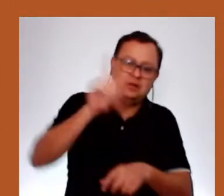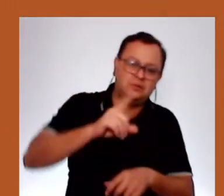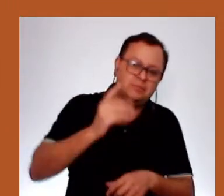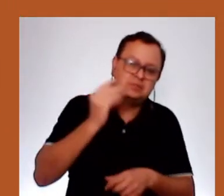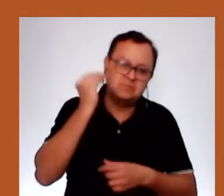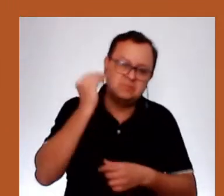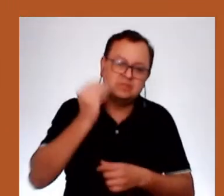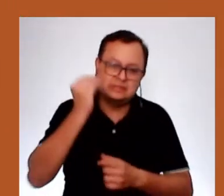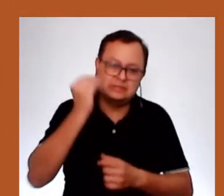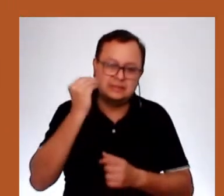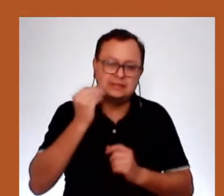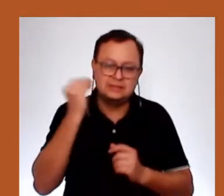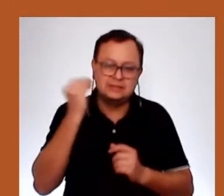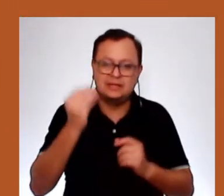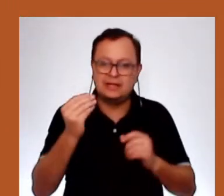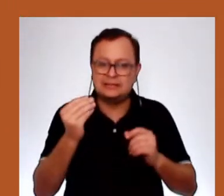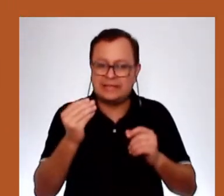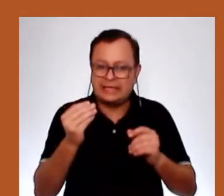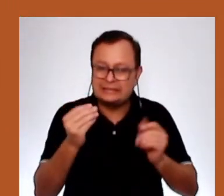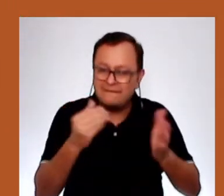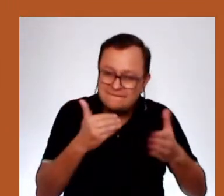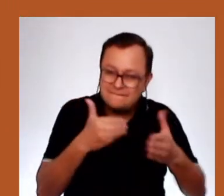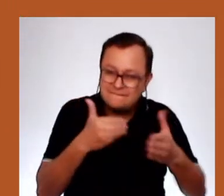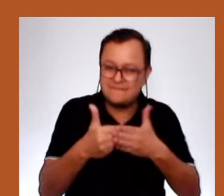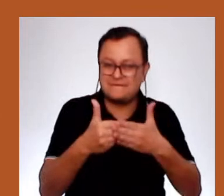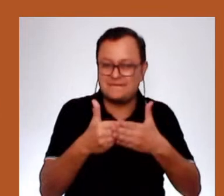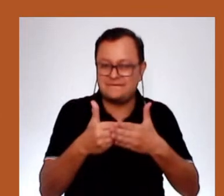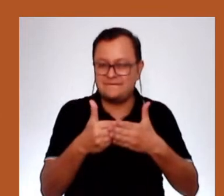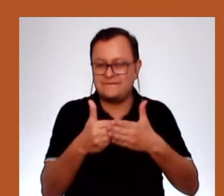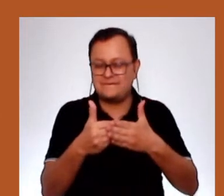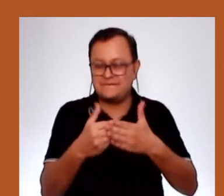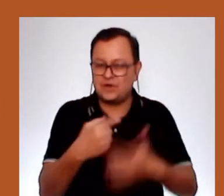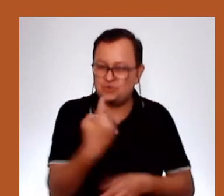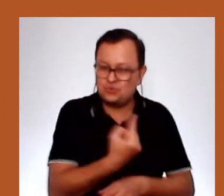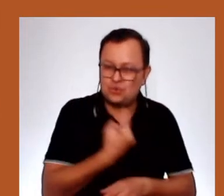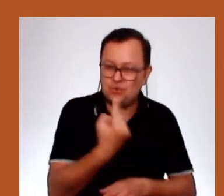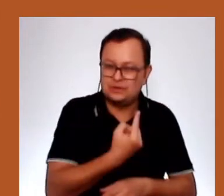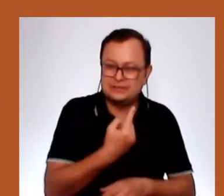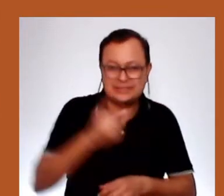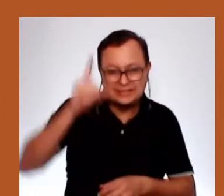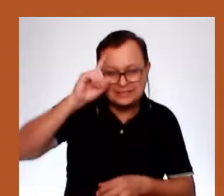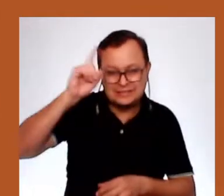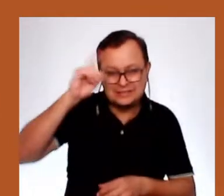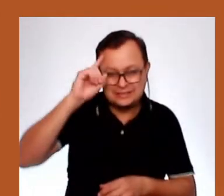de confinamento durante 100 dias,